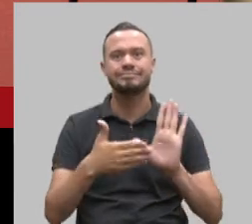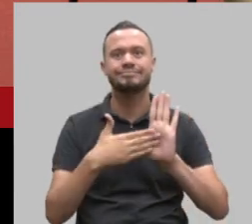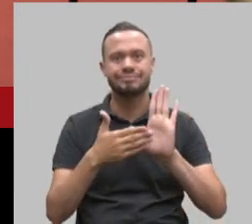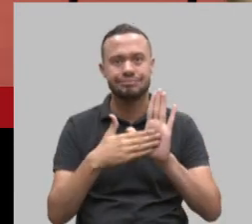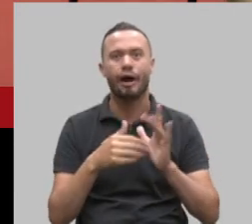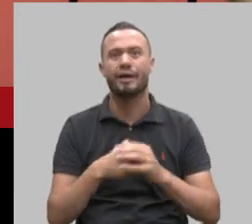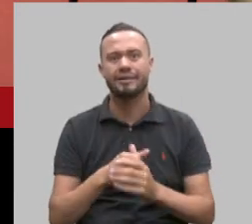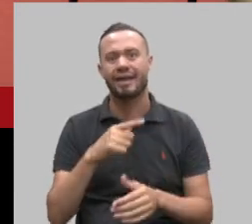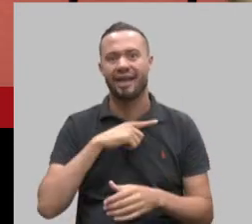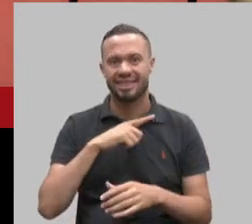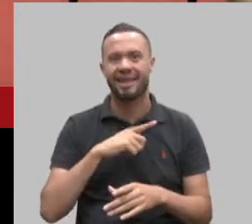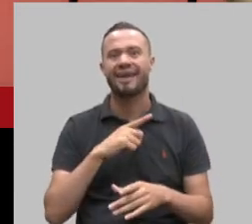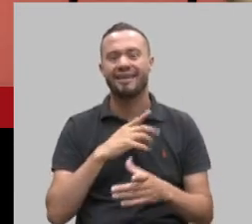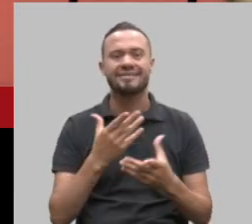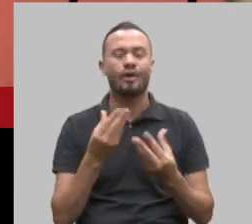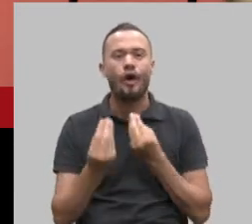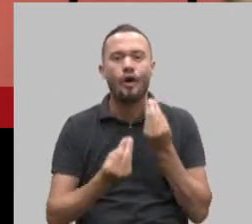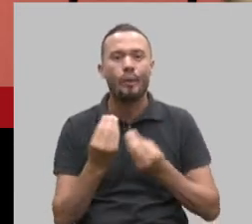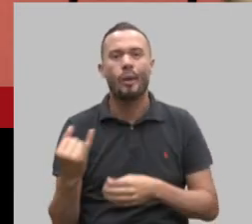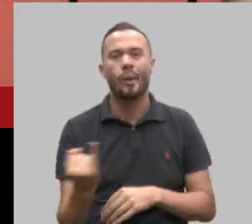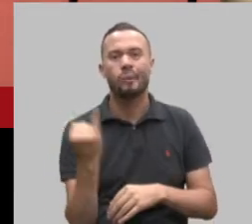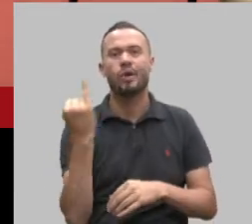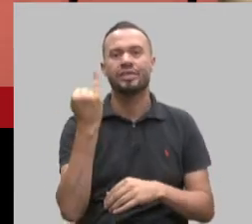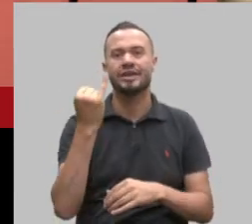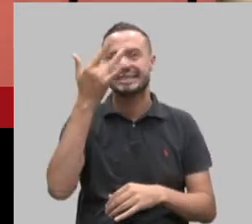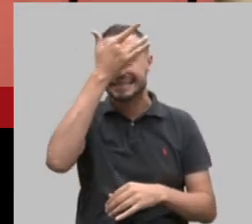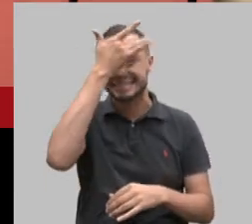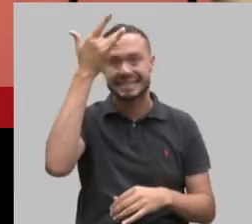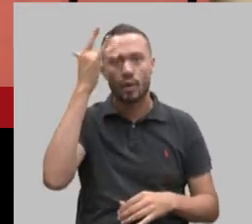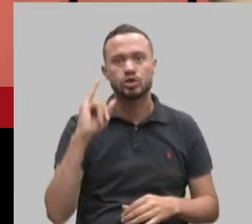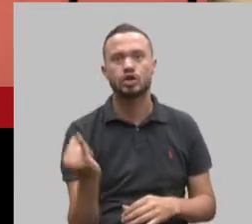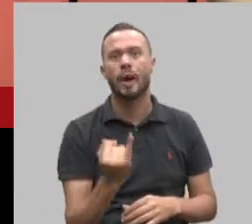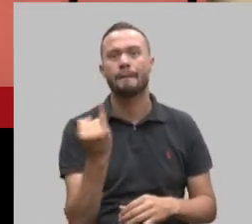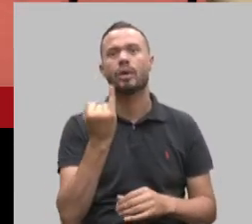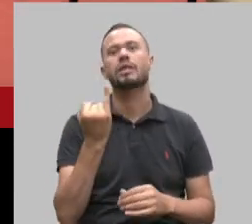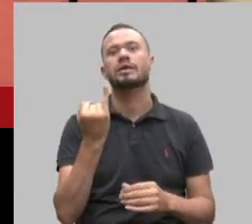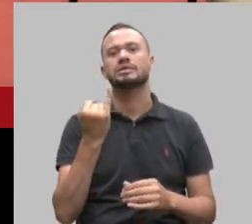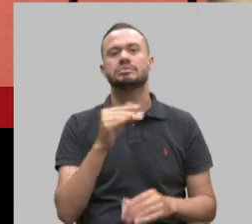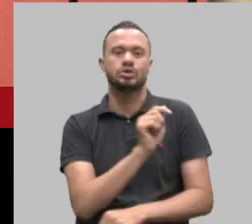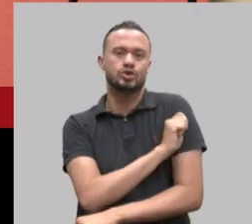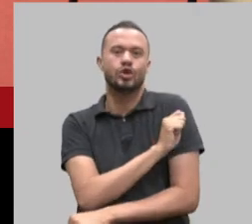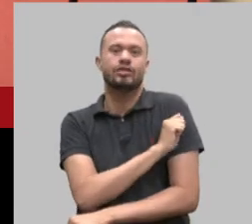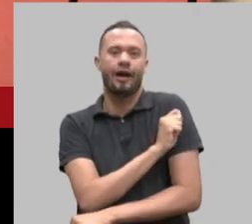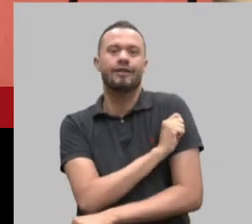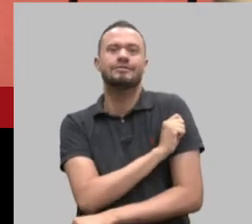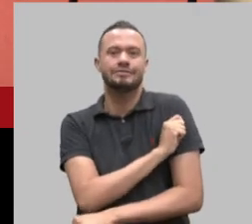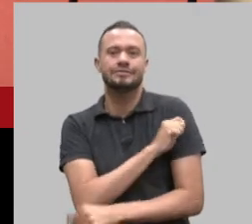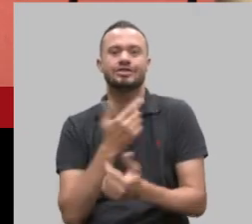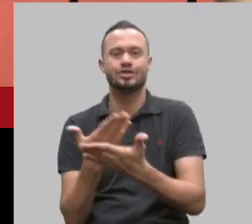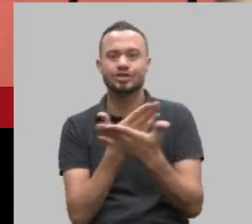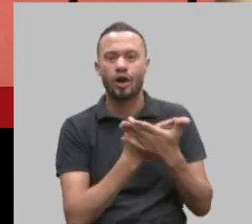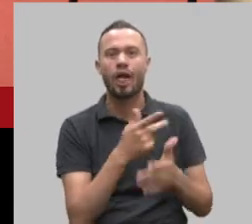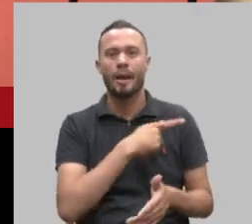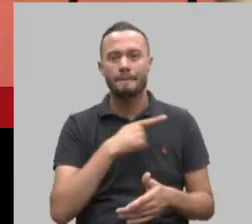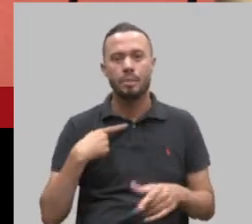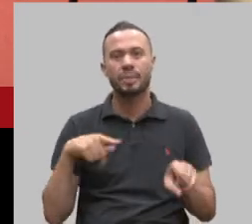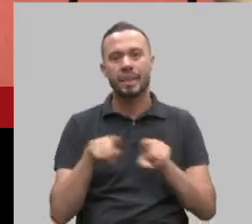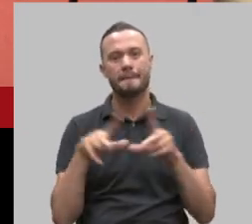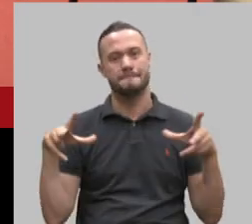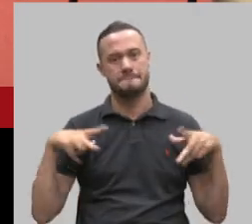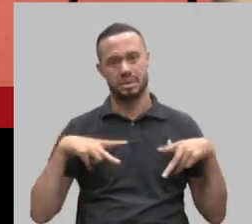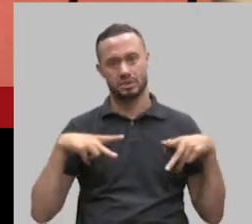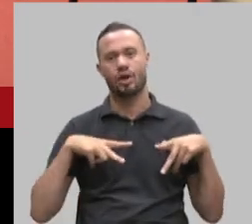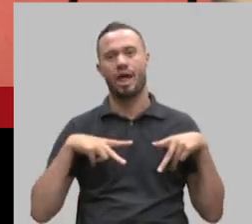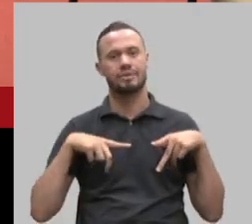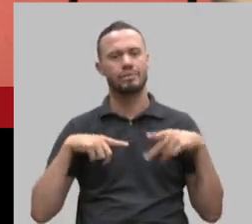isso a importância da nossa saúde mental como estudantes da escola pública e particular como estudantes em si como